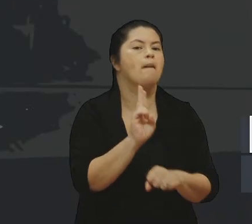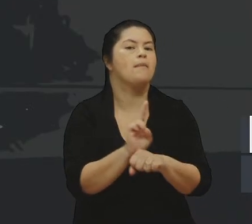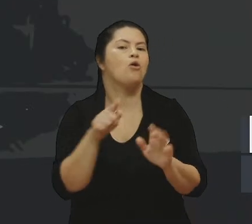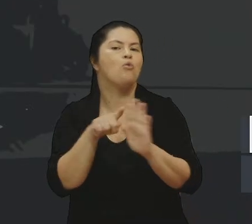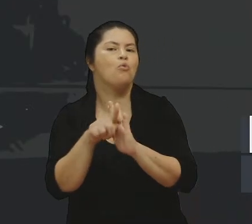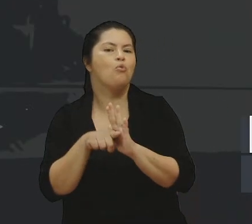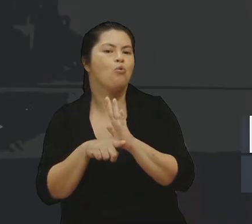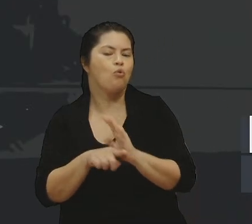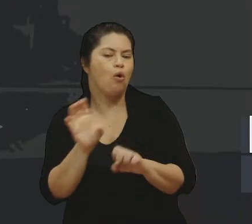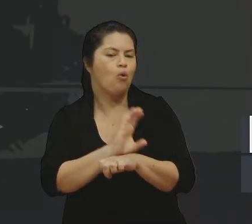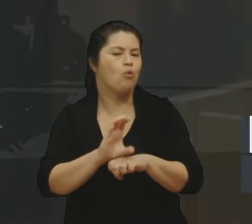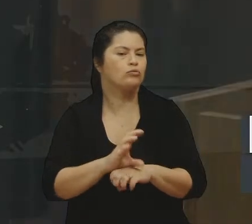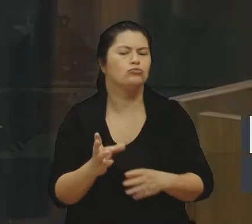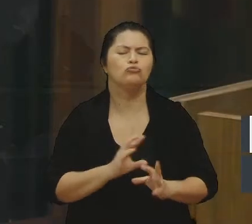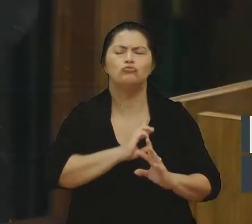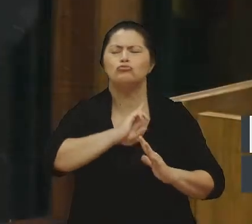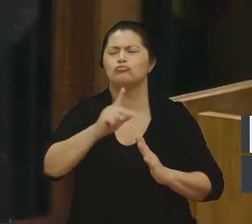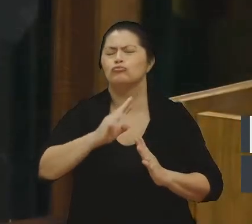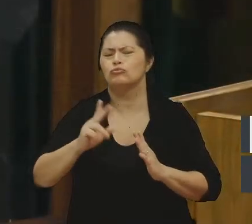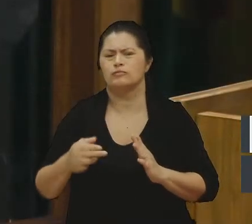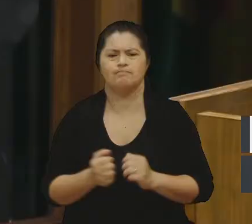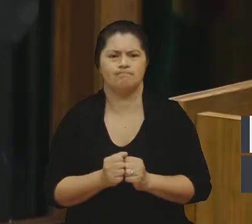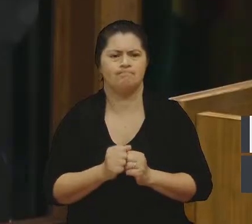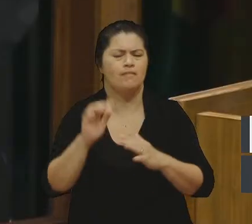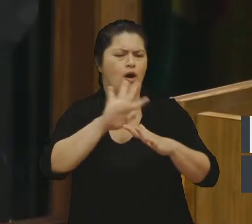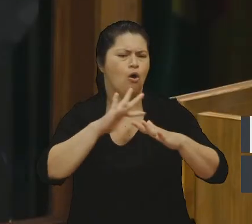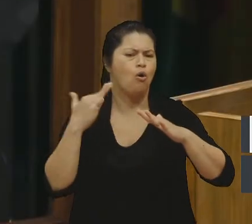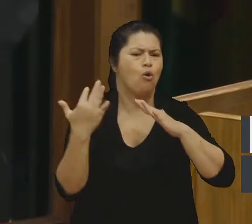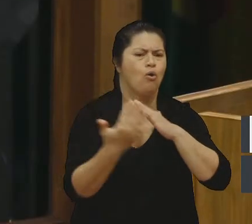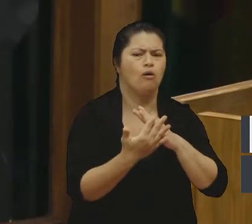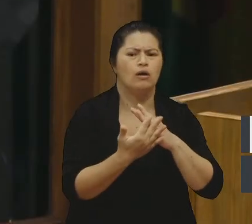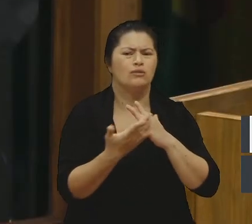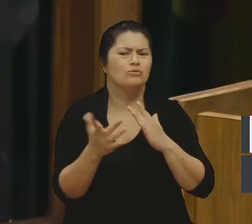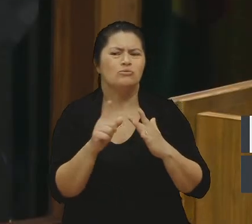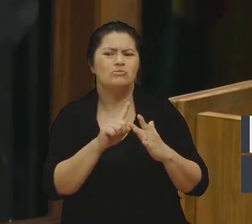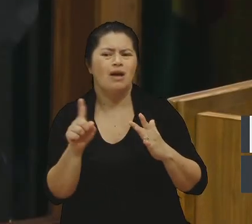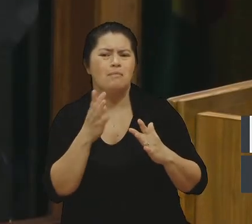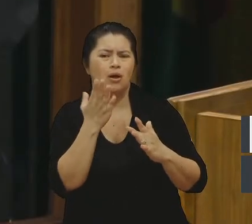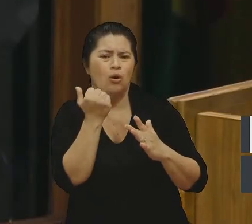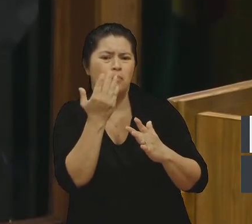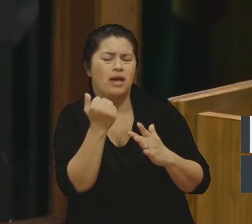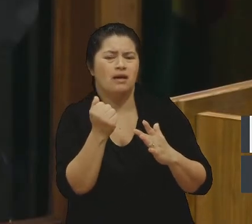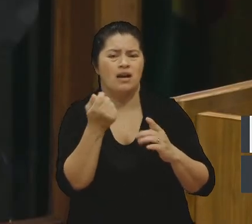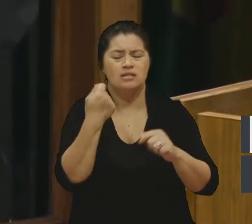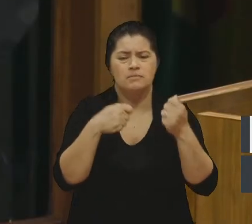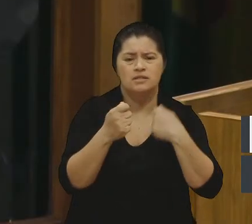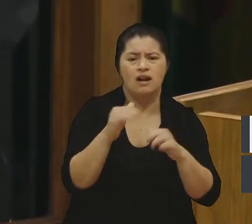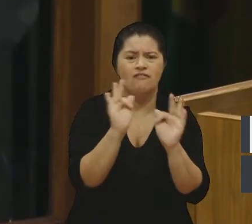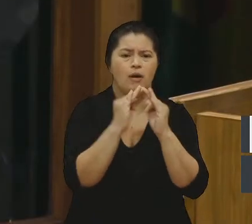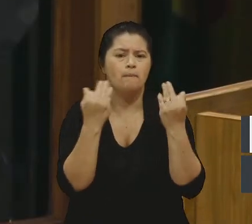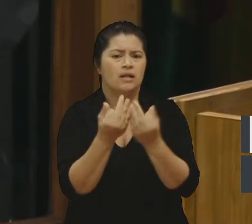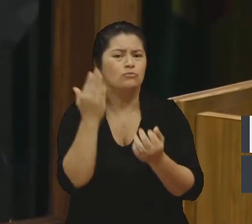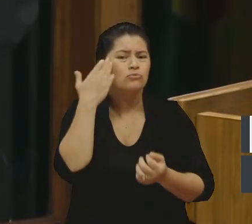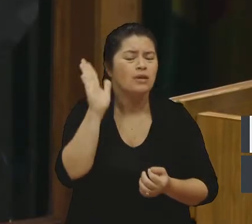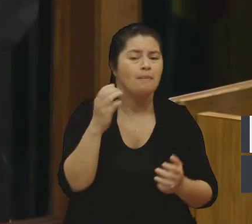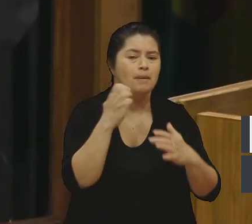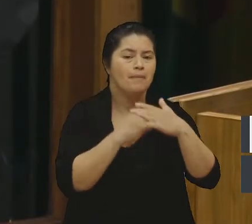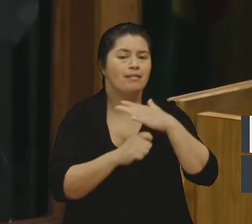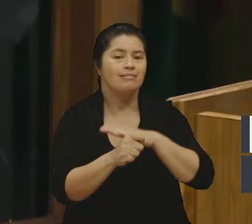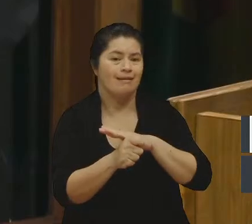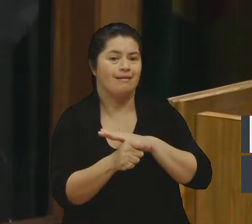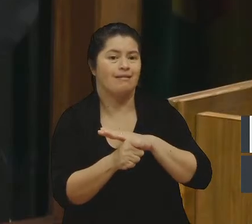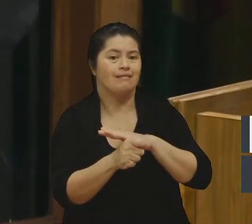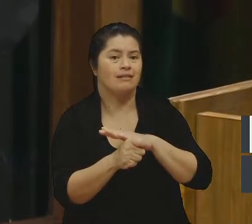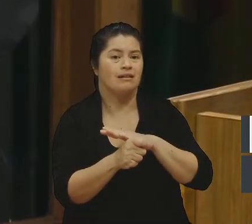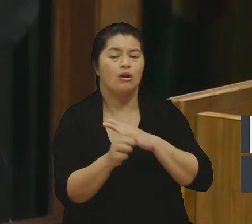tudo. Na rede social, a gente descobre que a gente não sabe dormir, a gente não sabe comer, a gente não sabe administrar a nossa família, a gente não sabe empreender, a gente não sabe nem se